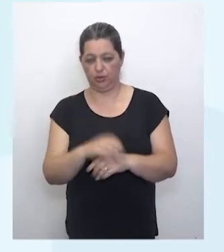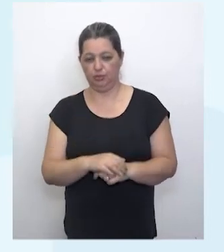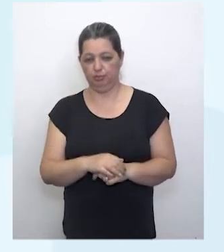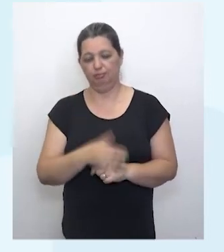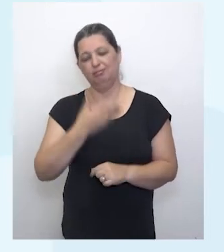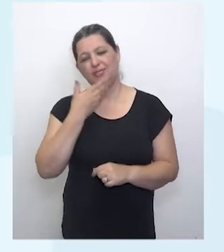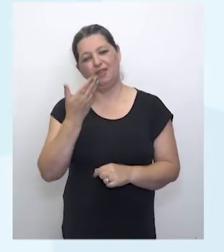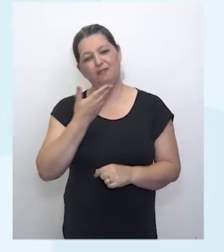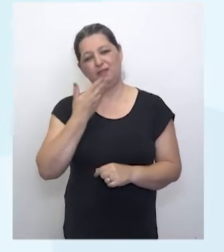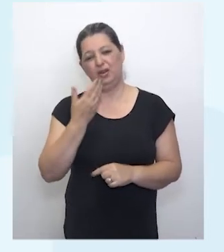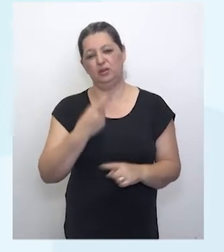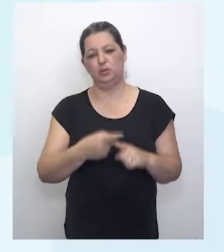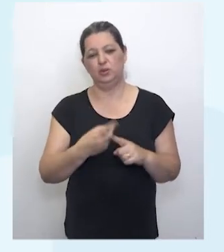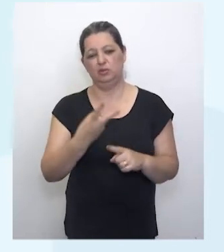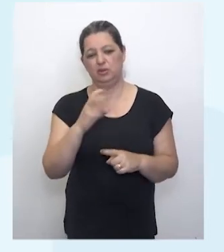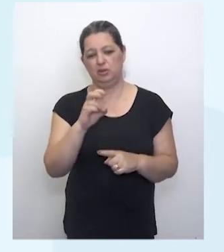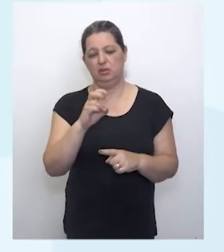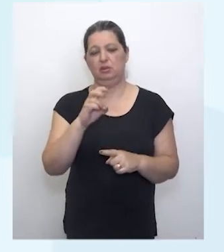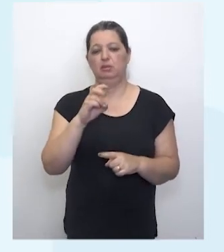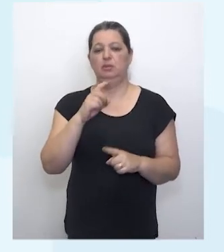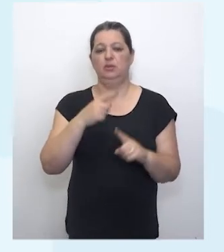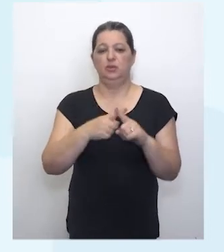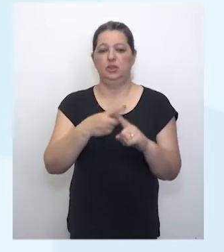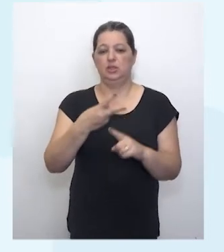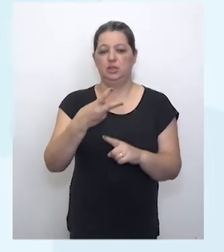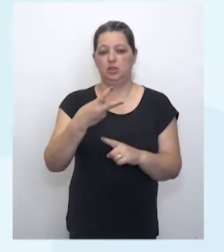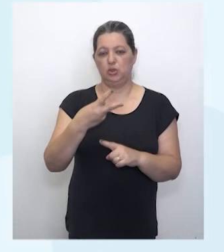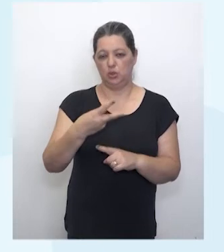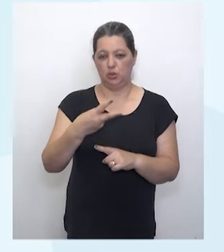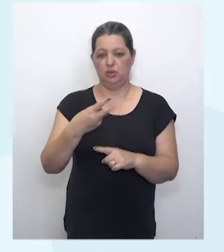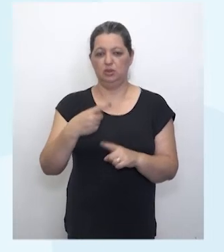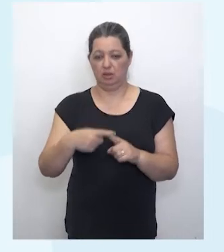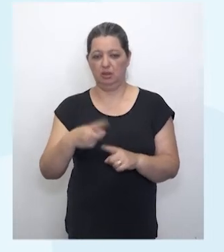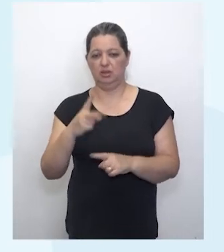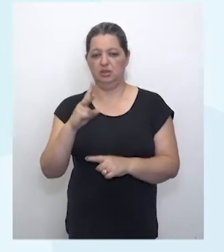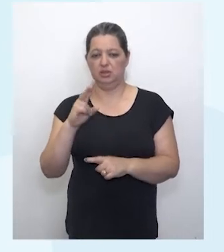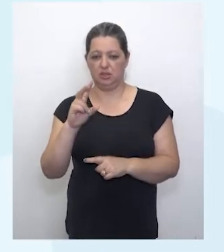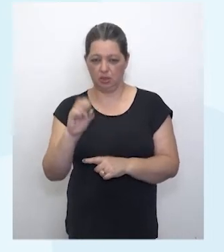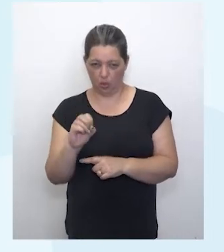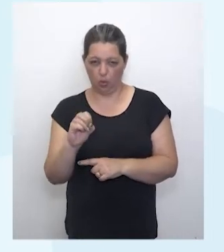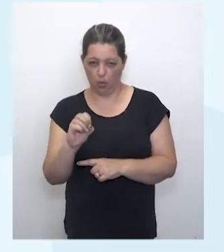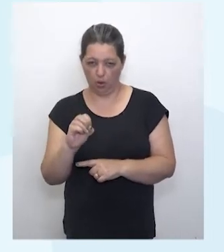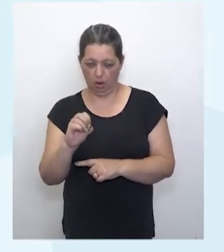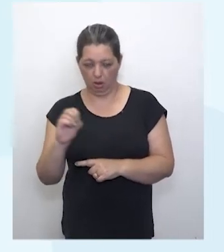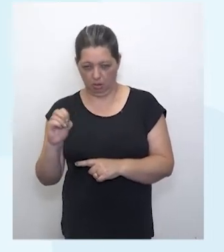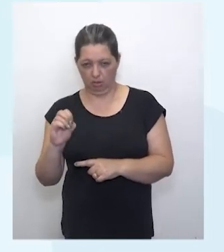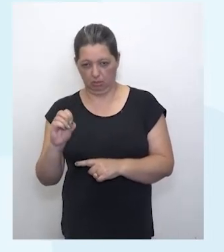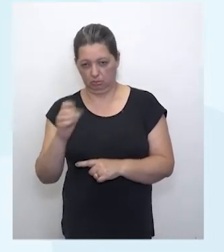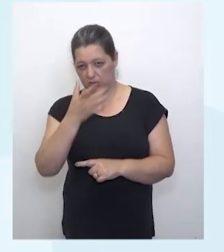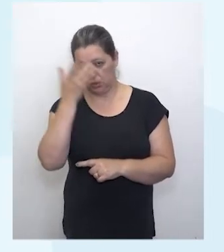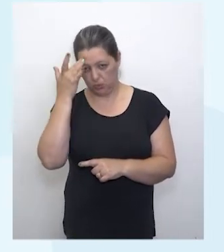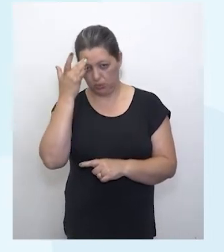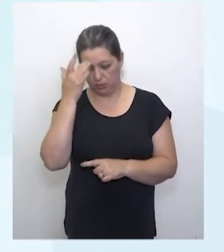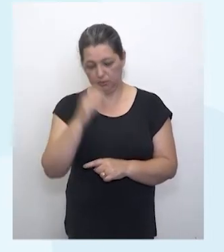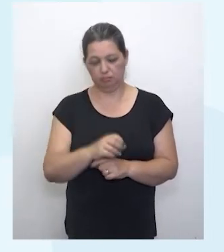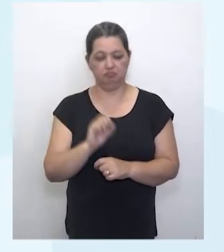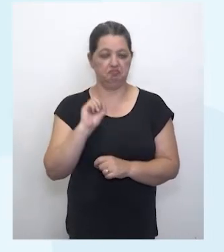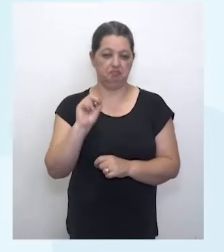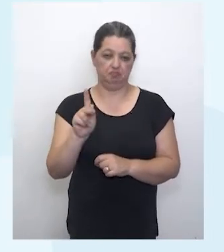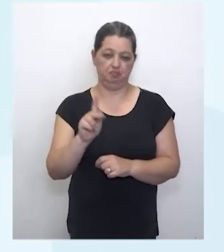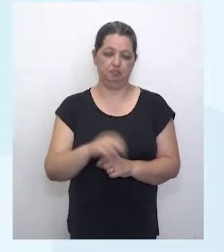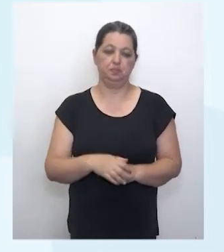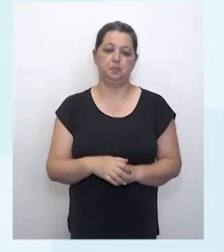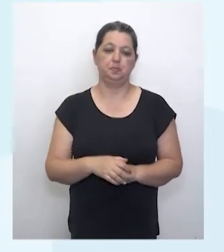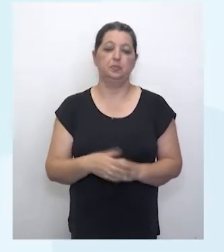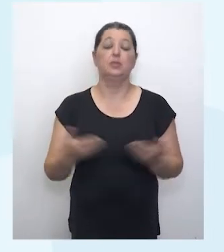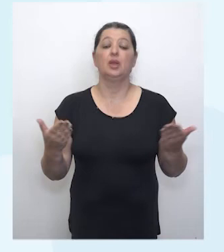fácil, hein? Porque 25 vezes 2 dá 50. Então, 50 com um zerinho, 500 pessoas. Ótimo.